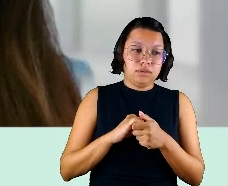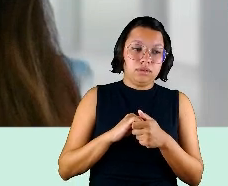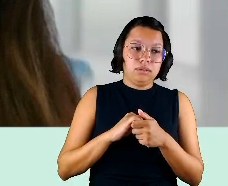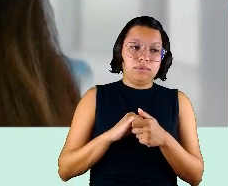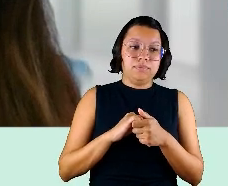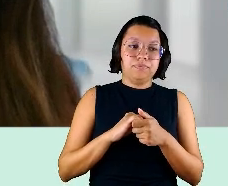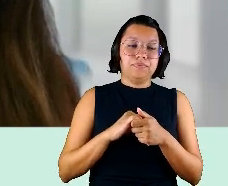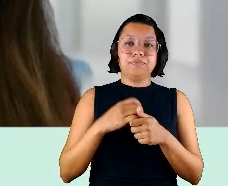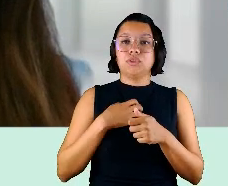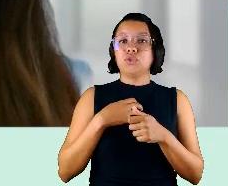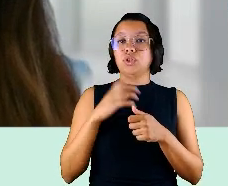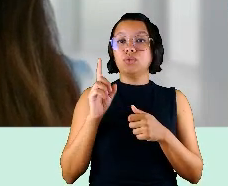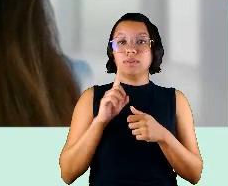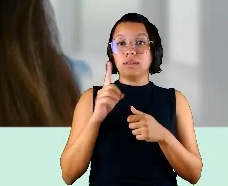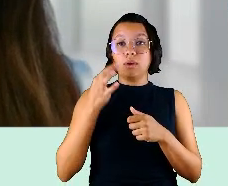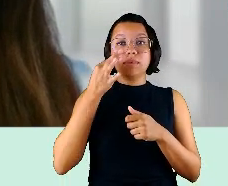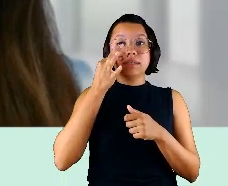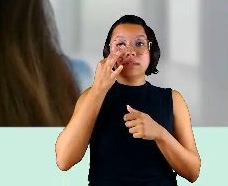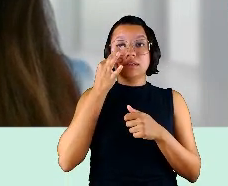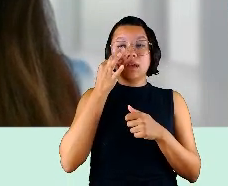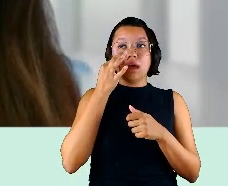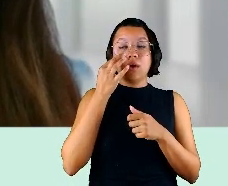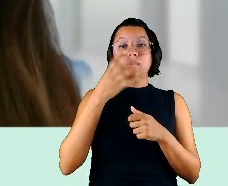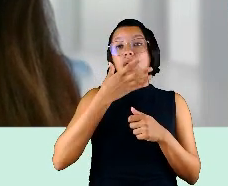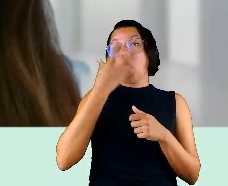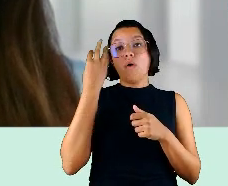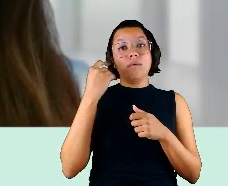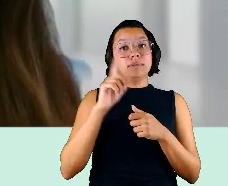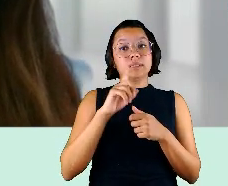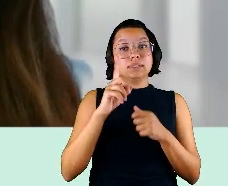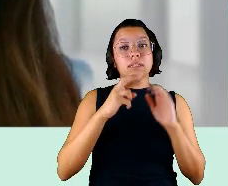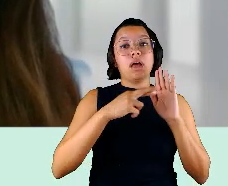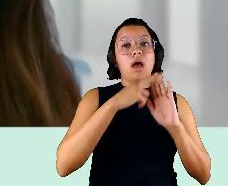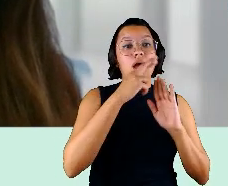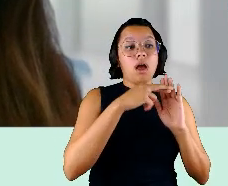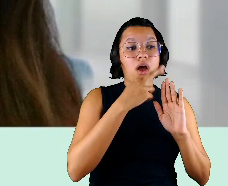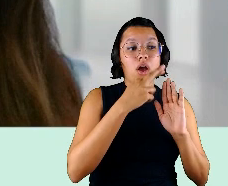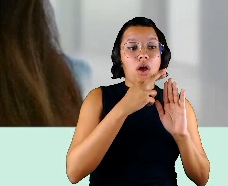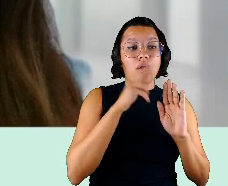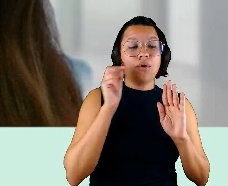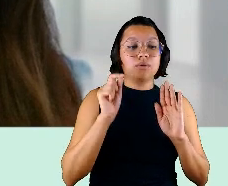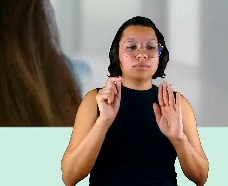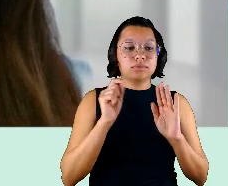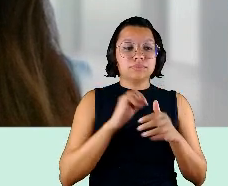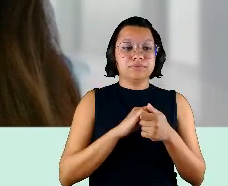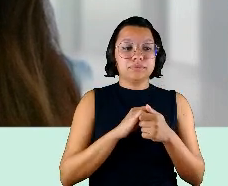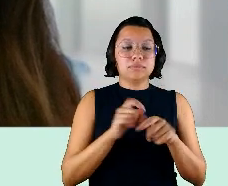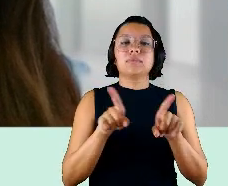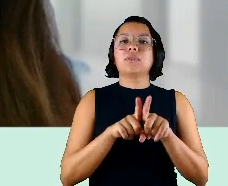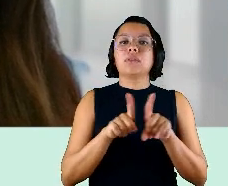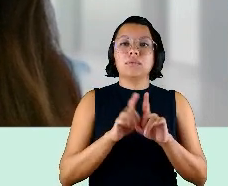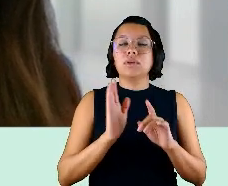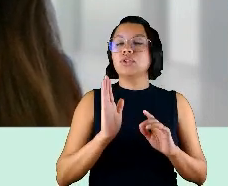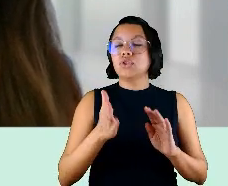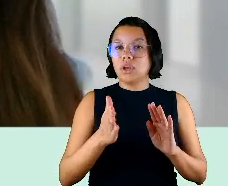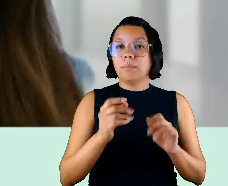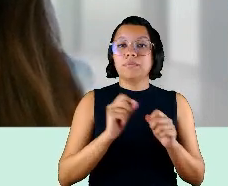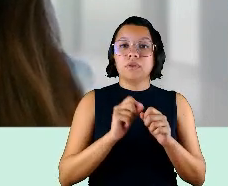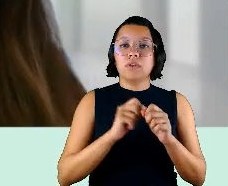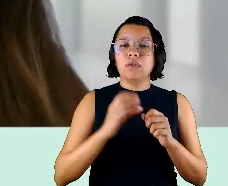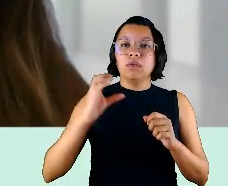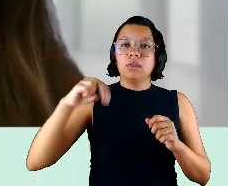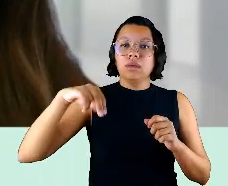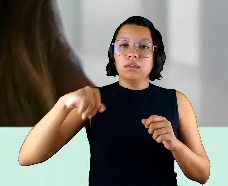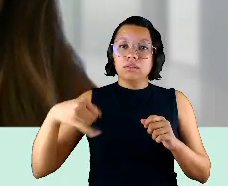de forma não presencial. Não vamos nos esquecer da resolução que também já foi baixada, né, o